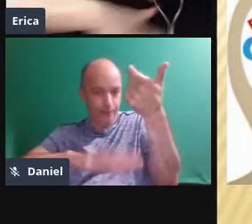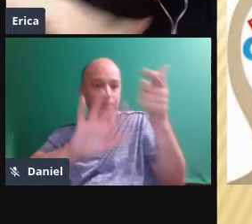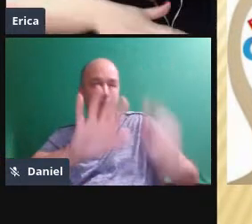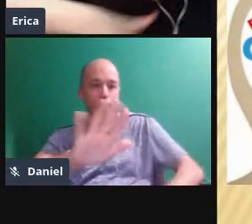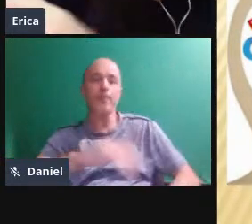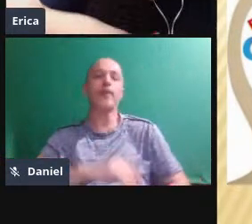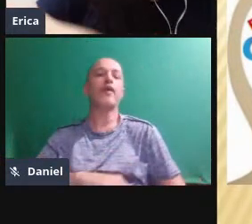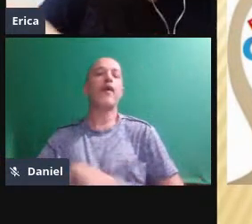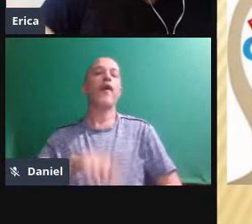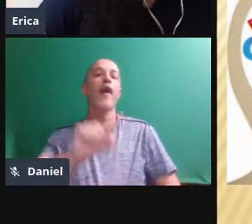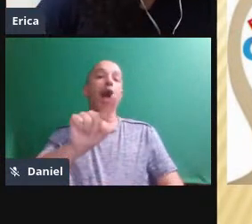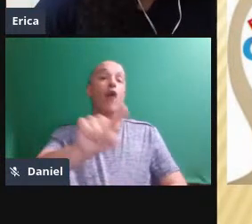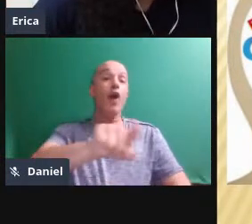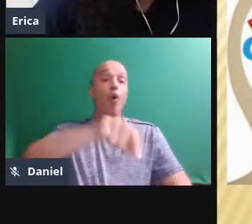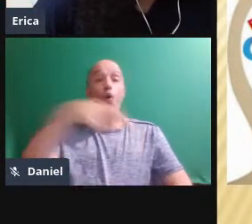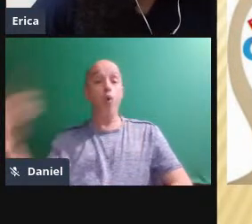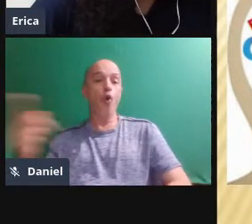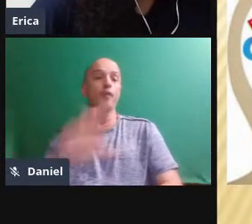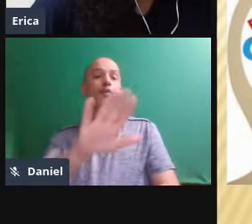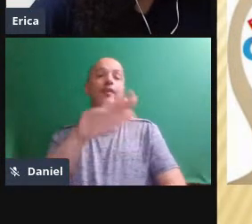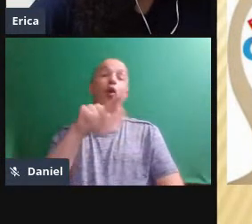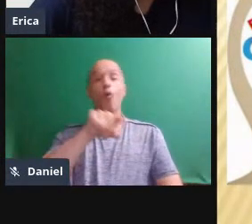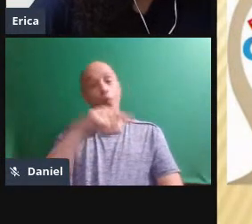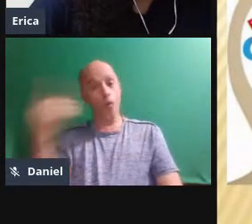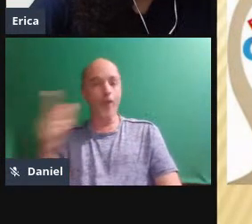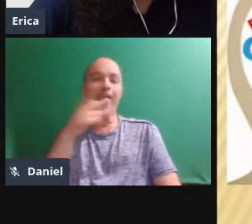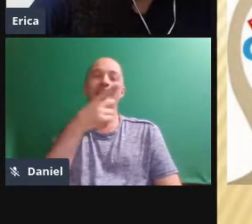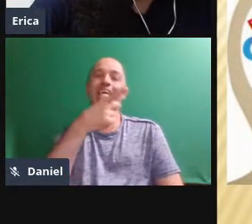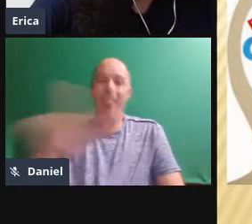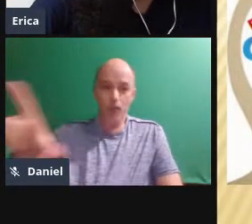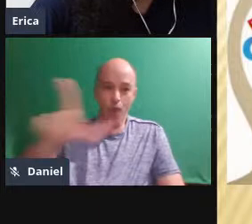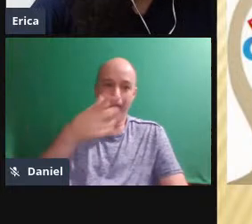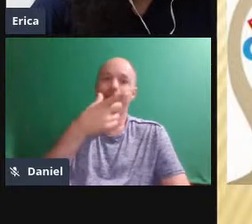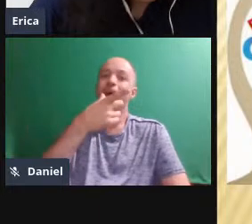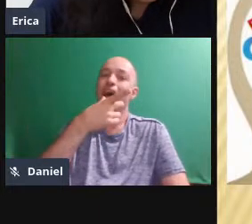português, está dentro dessa área da linguagem aqui.